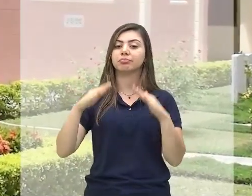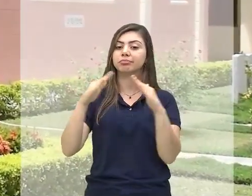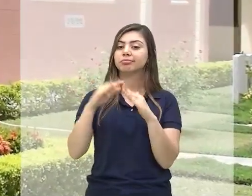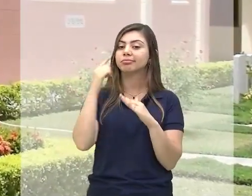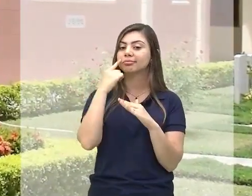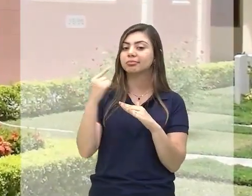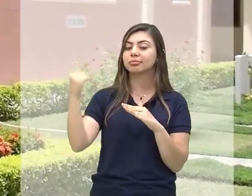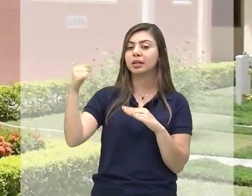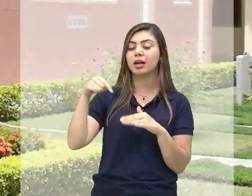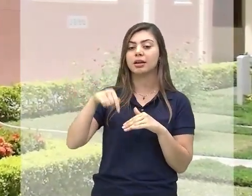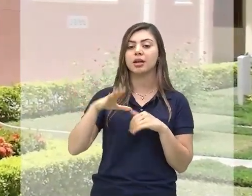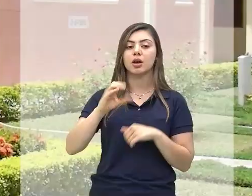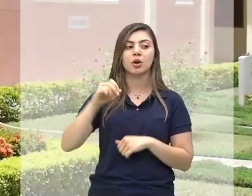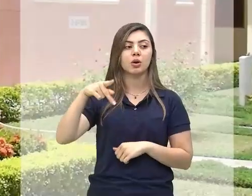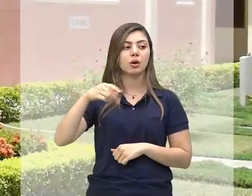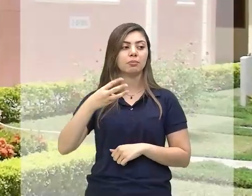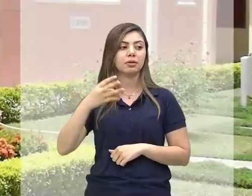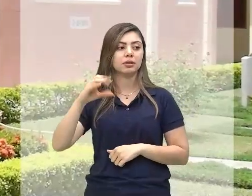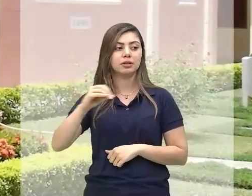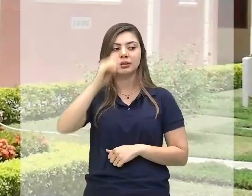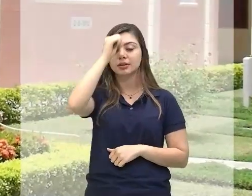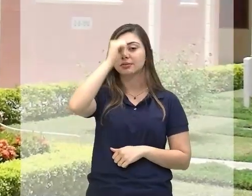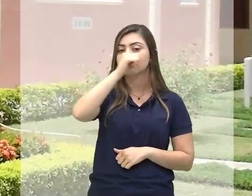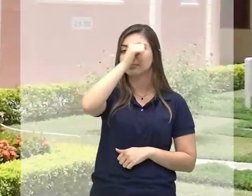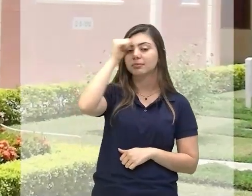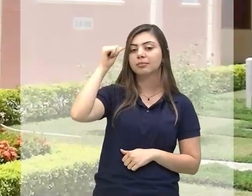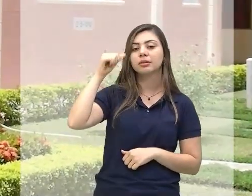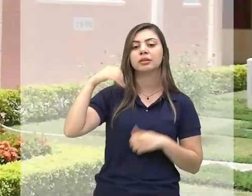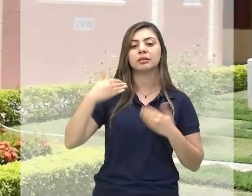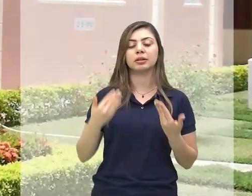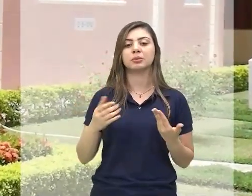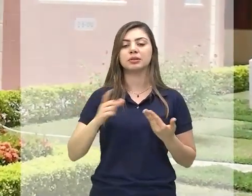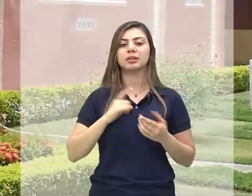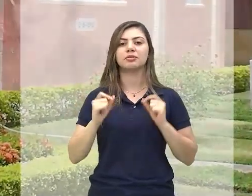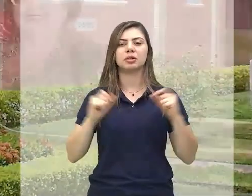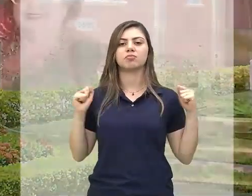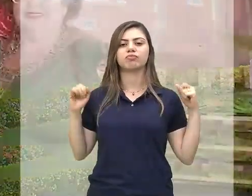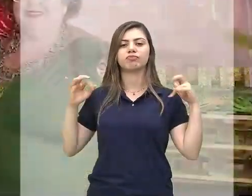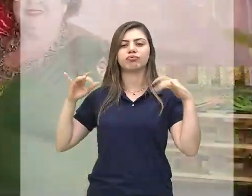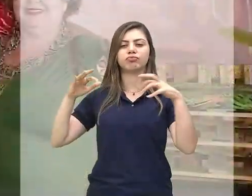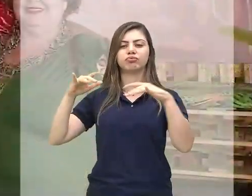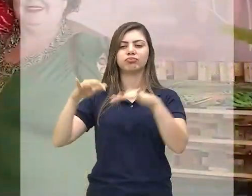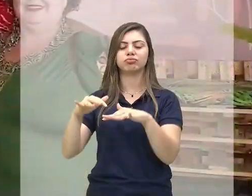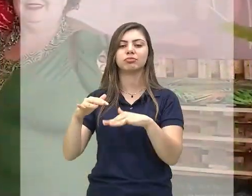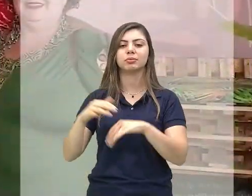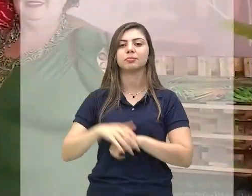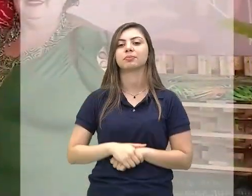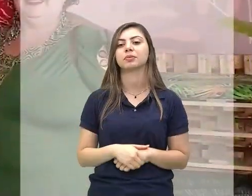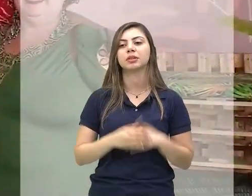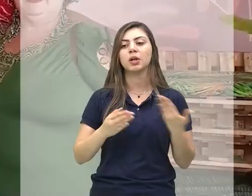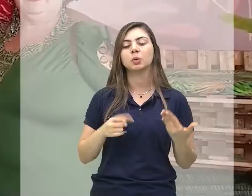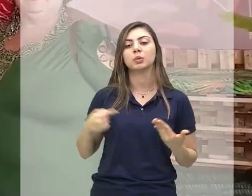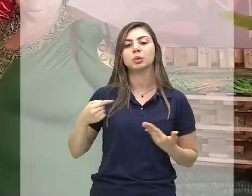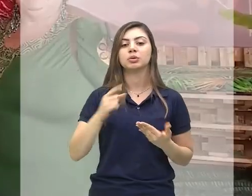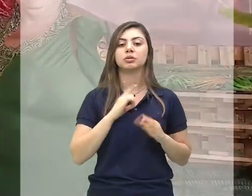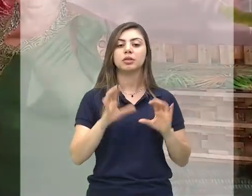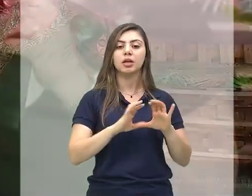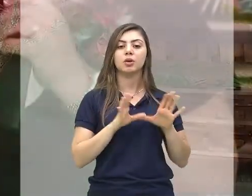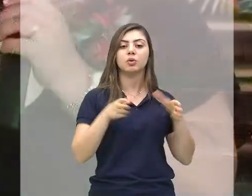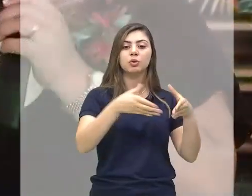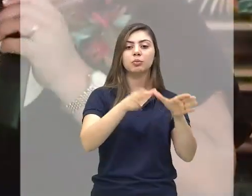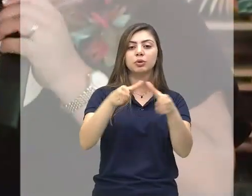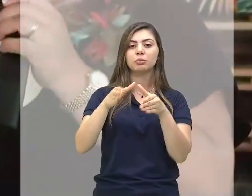coração da COP30 em Belém, uma força gigante se reuniu. Somos organizações de